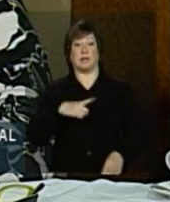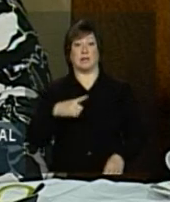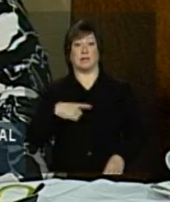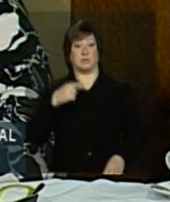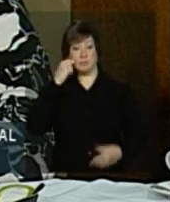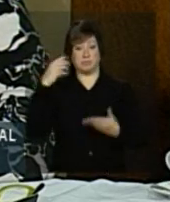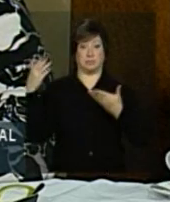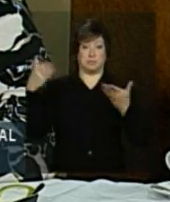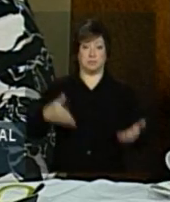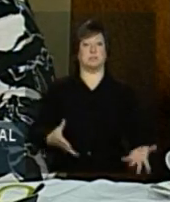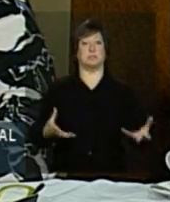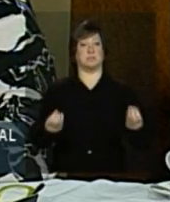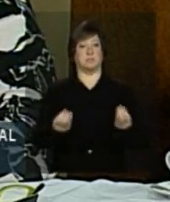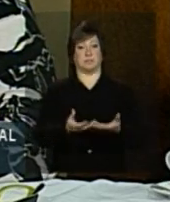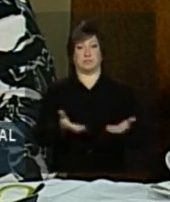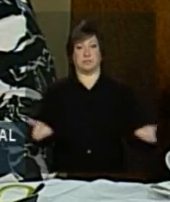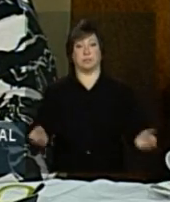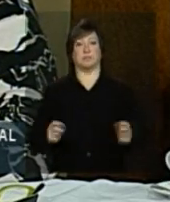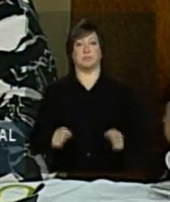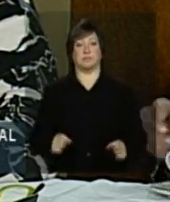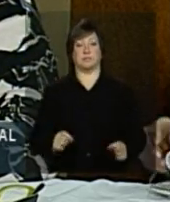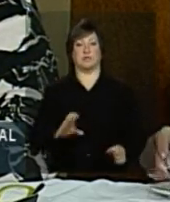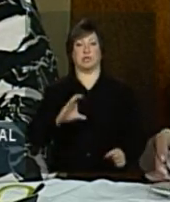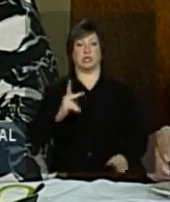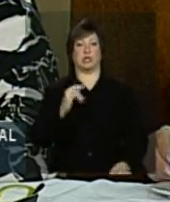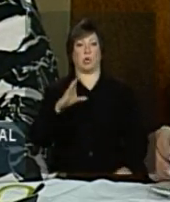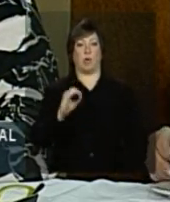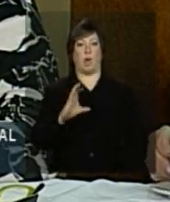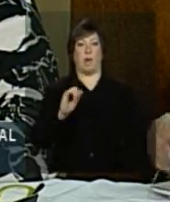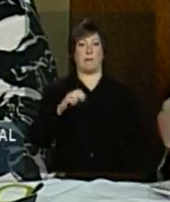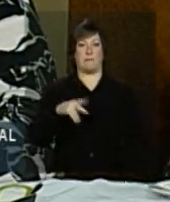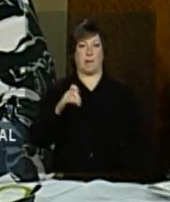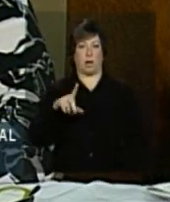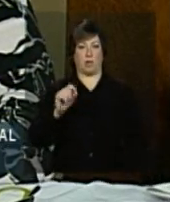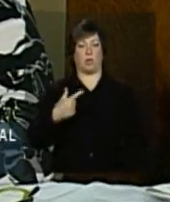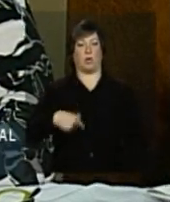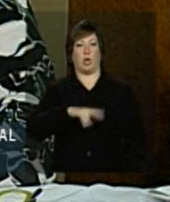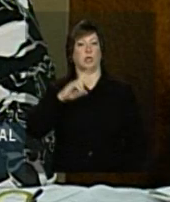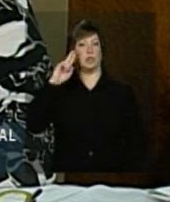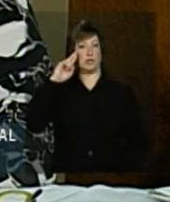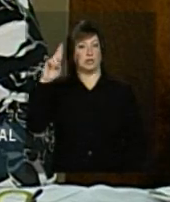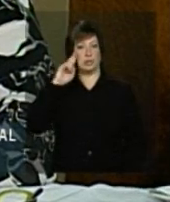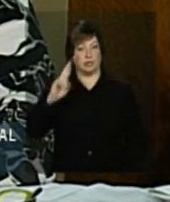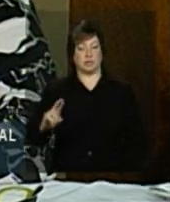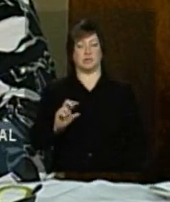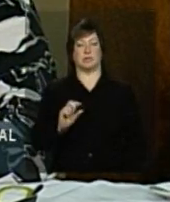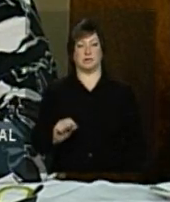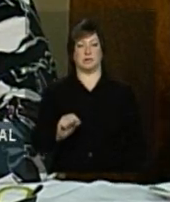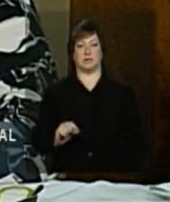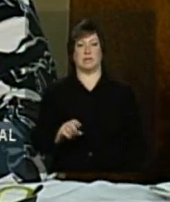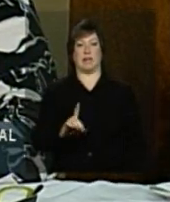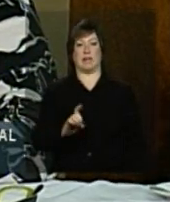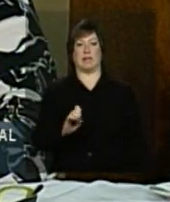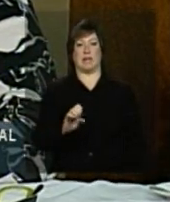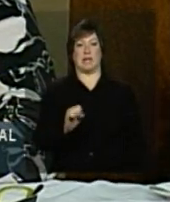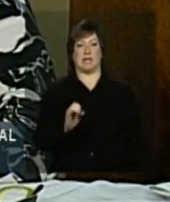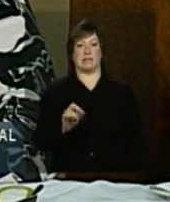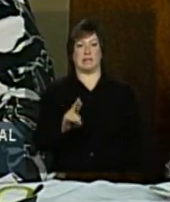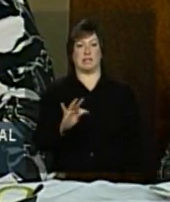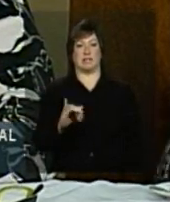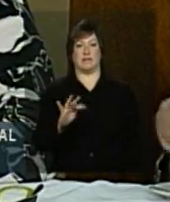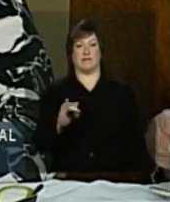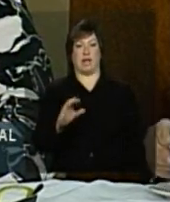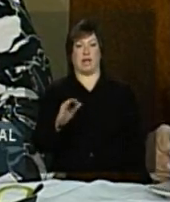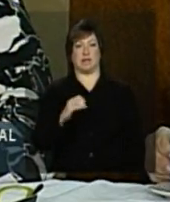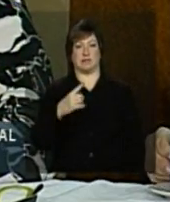grande e do Chico Campelo nosso diretor de desertificação que